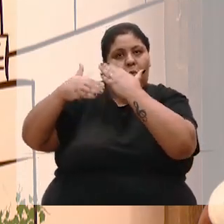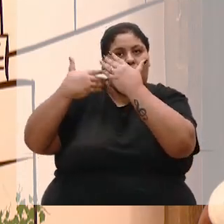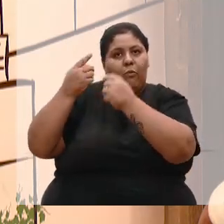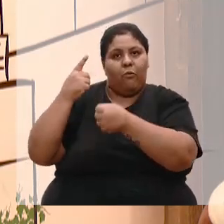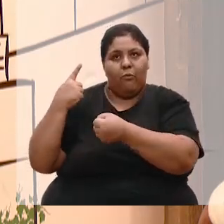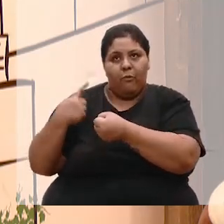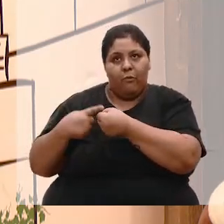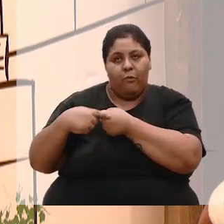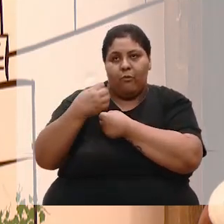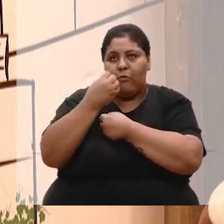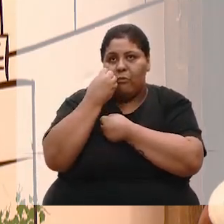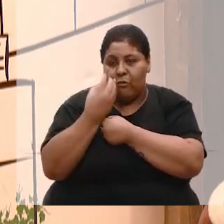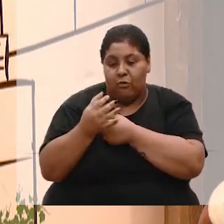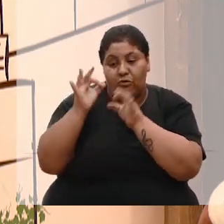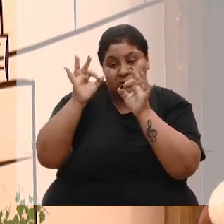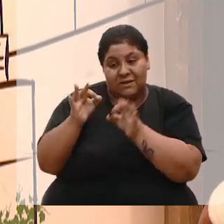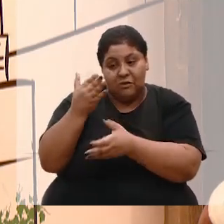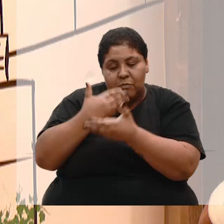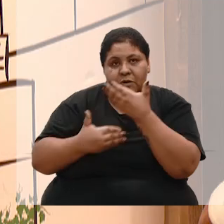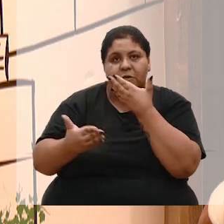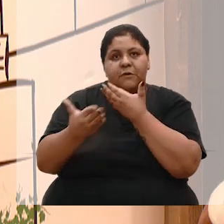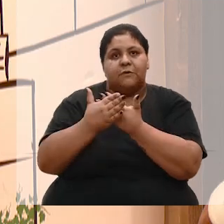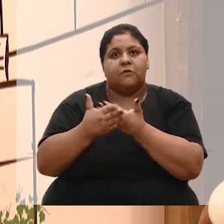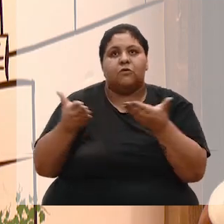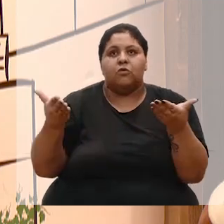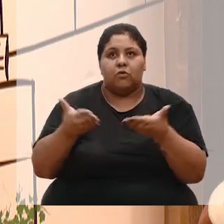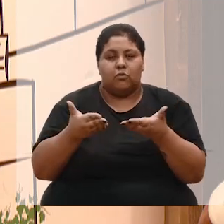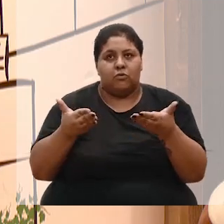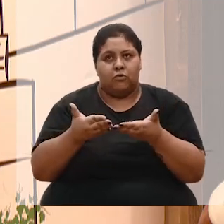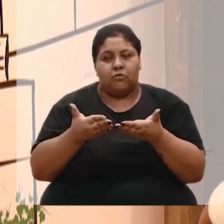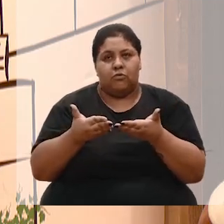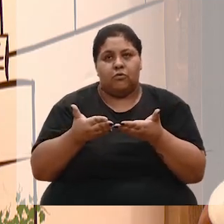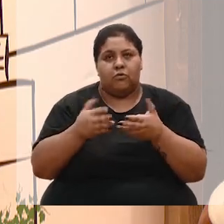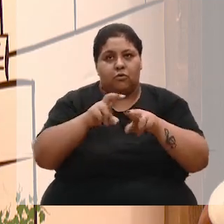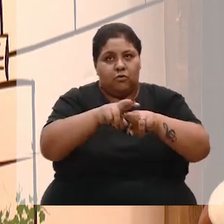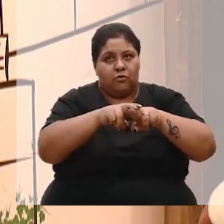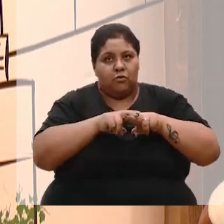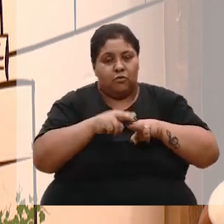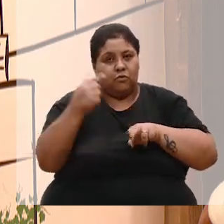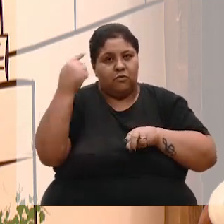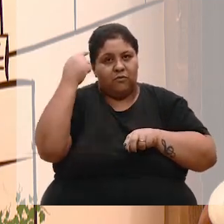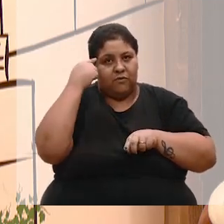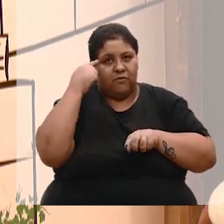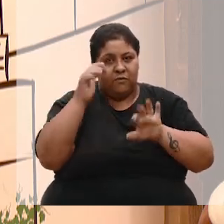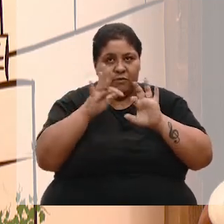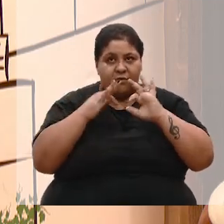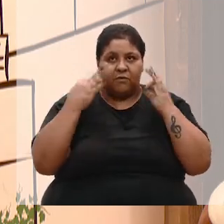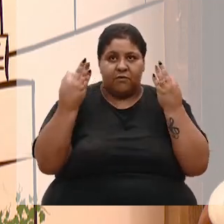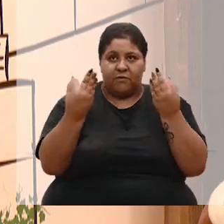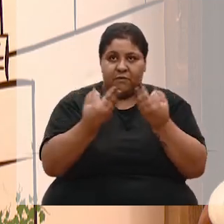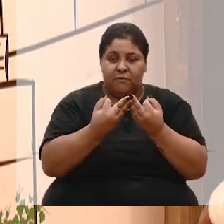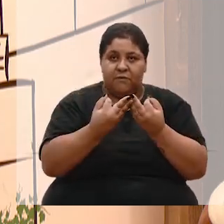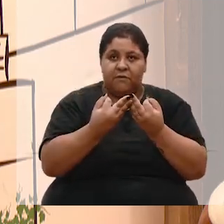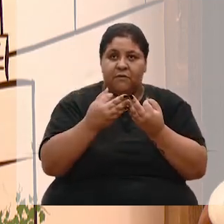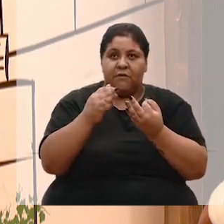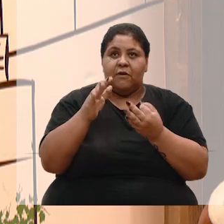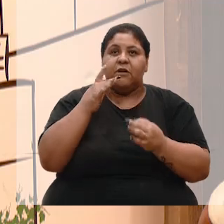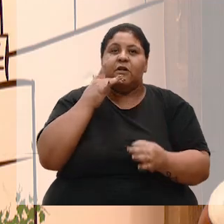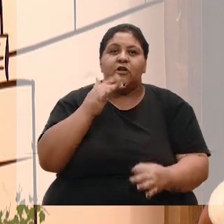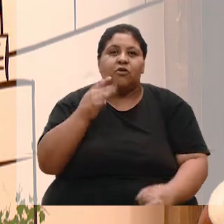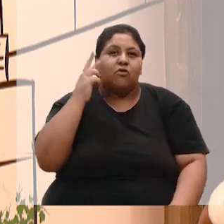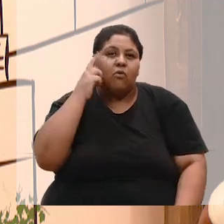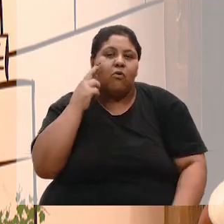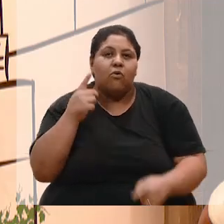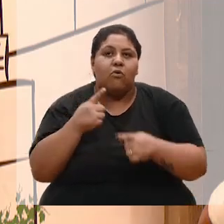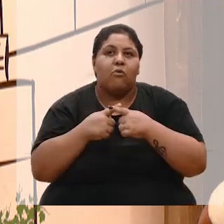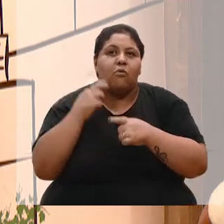cidade boa e justa para todo mundo e estamos aqui. Então, por isso que a gente pensa numa família em tons de rosa, porque o rosa,